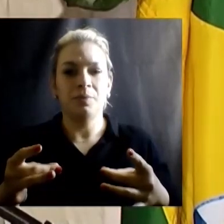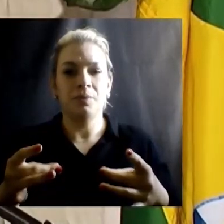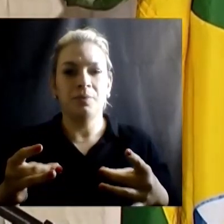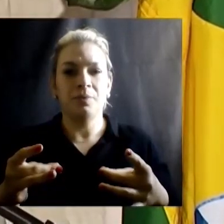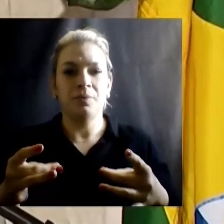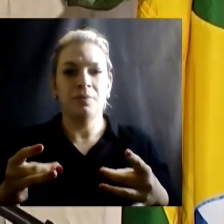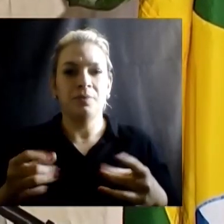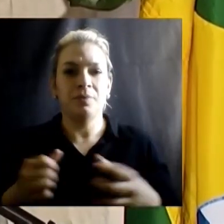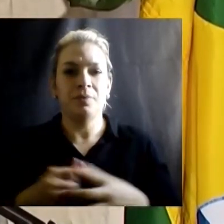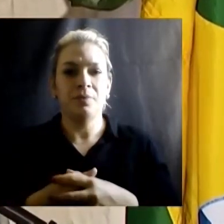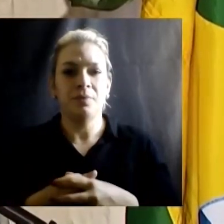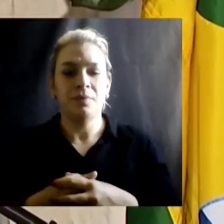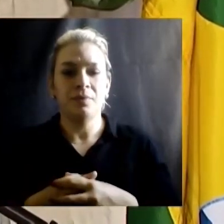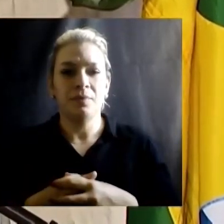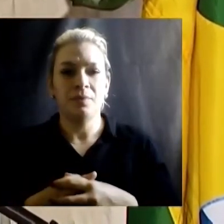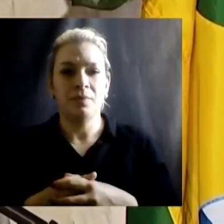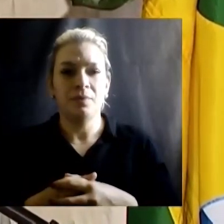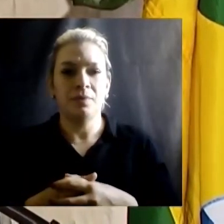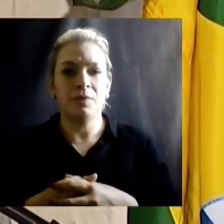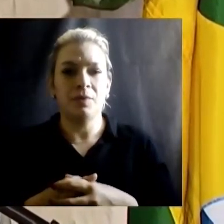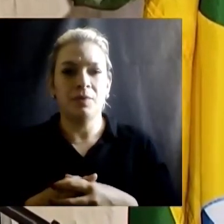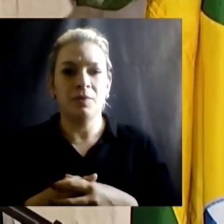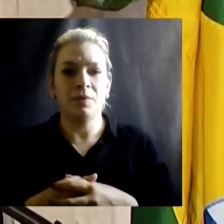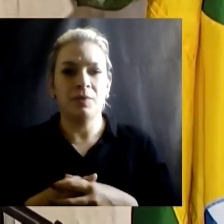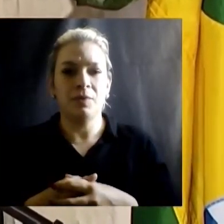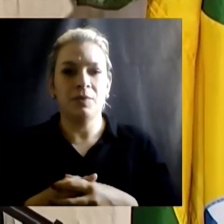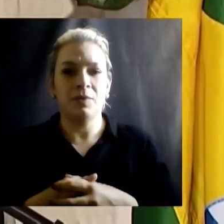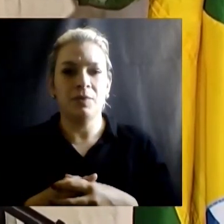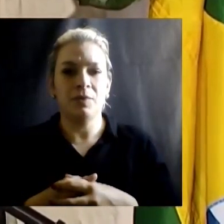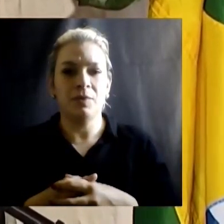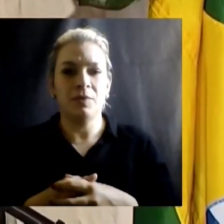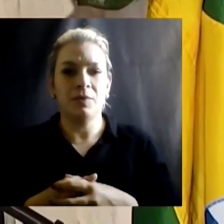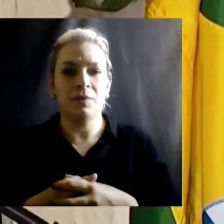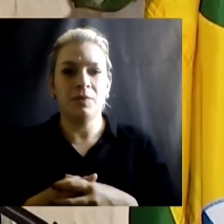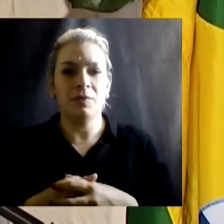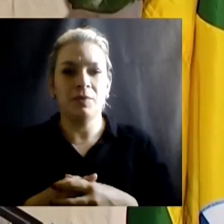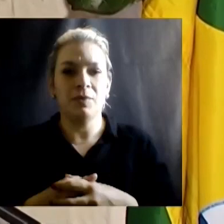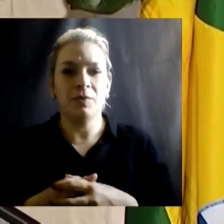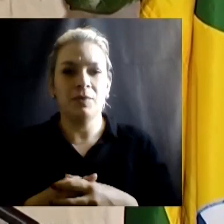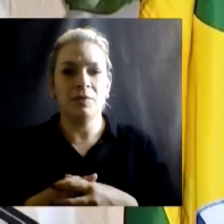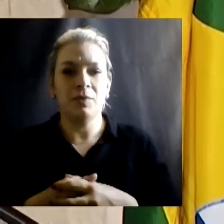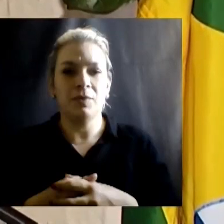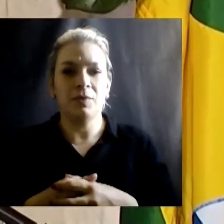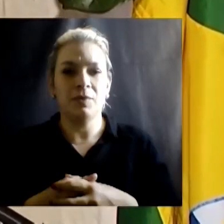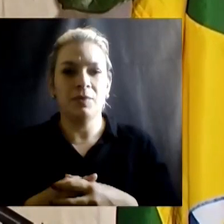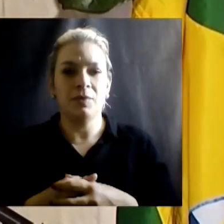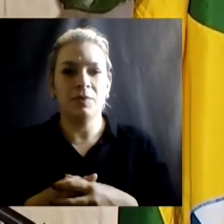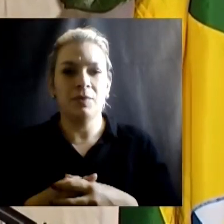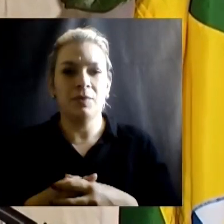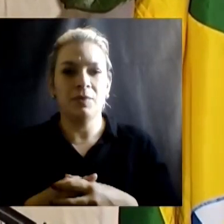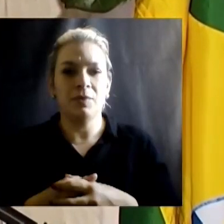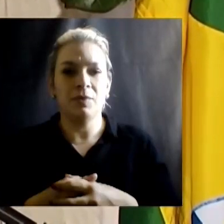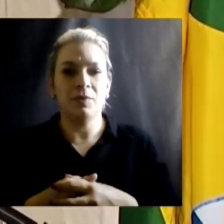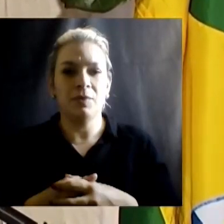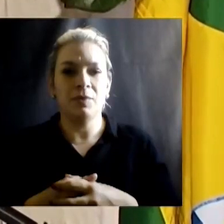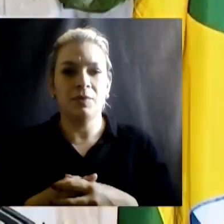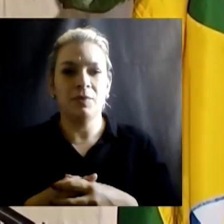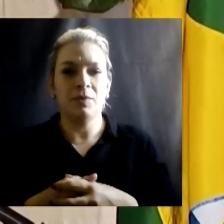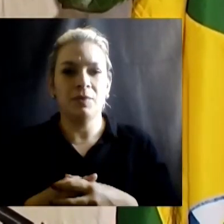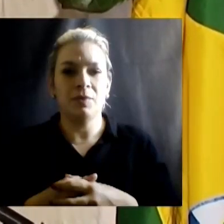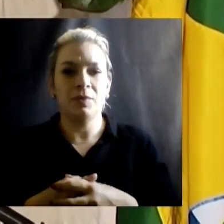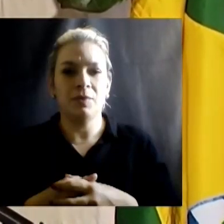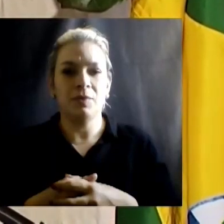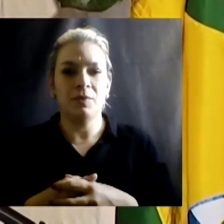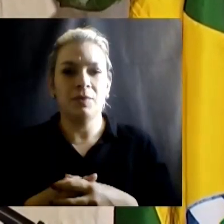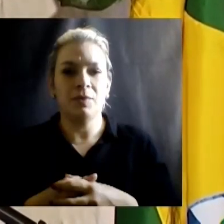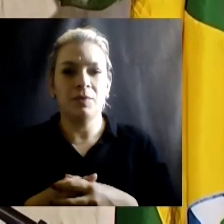Nova, porque poderíamos ter continuado onde estávamos. Já era seguro, já era confortável. Desculpa.